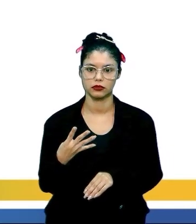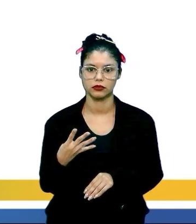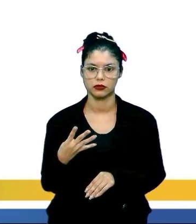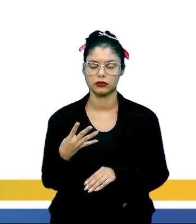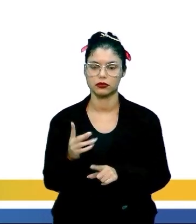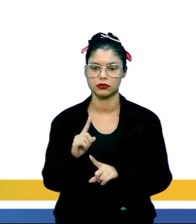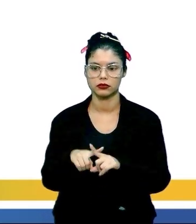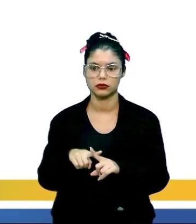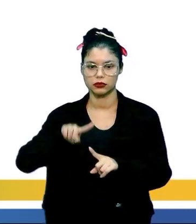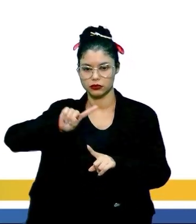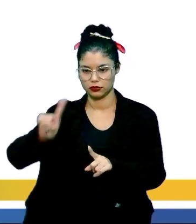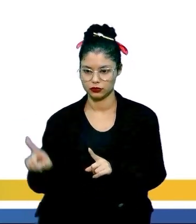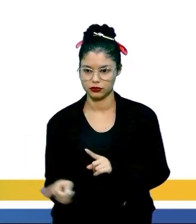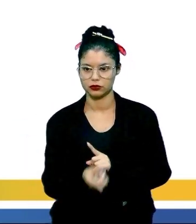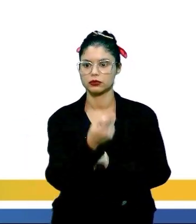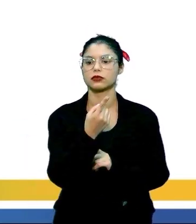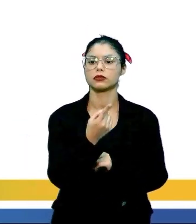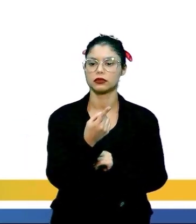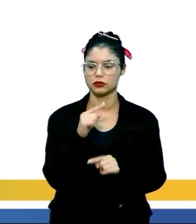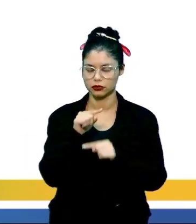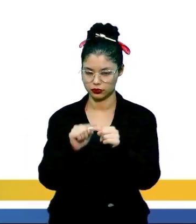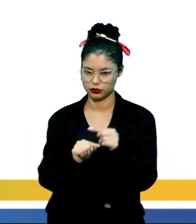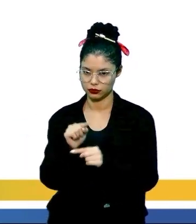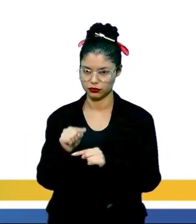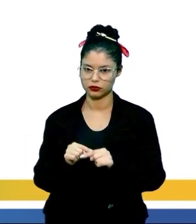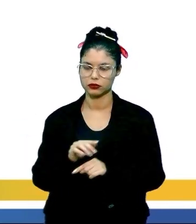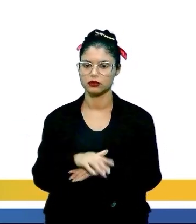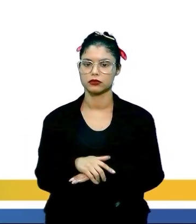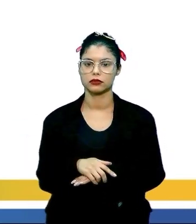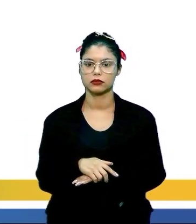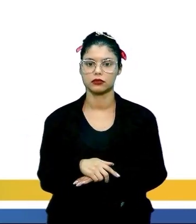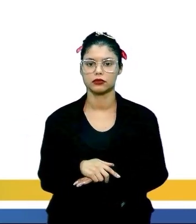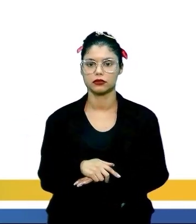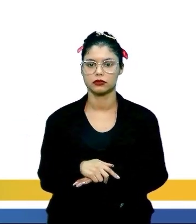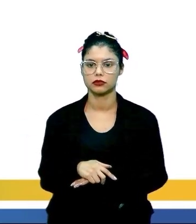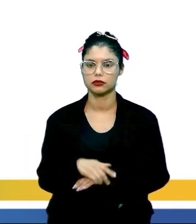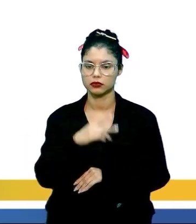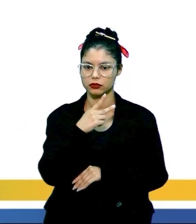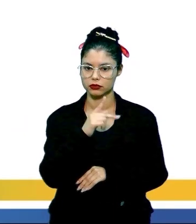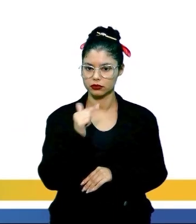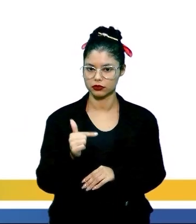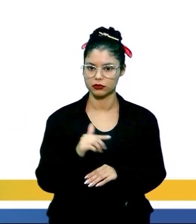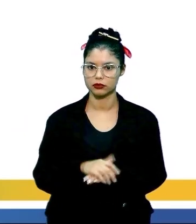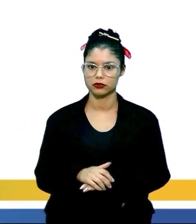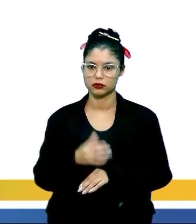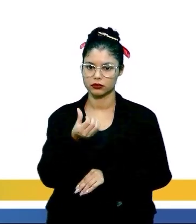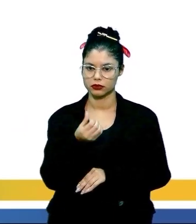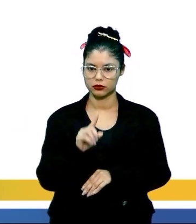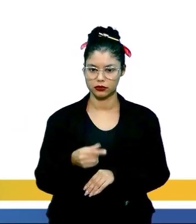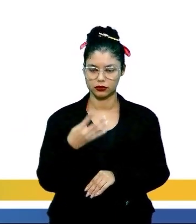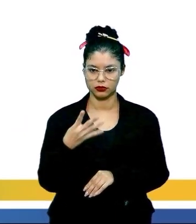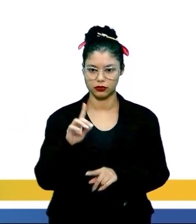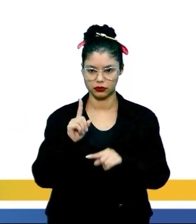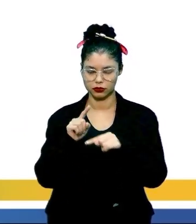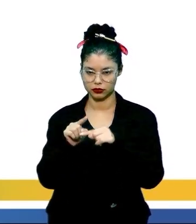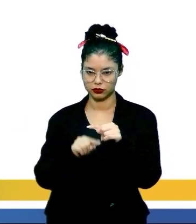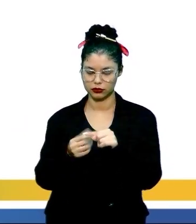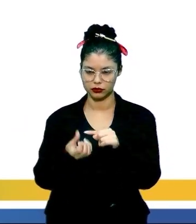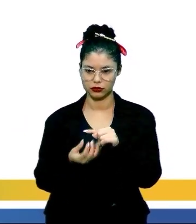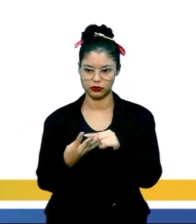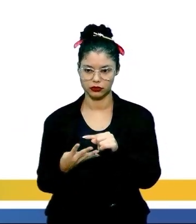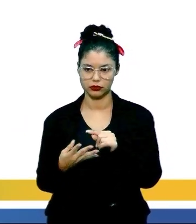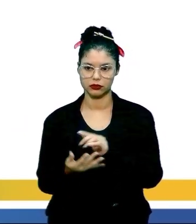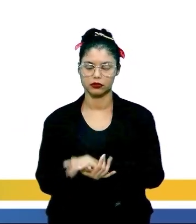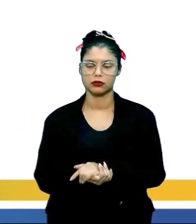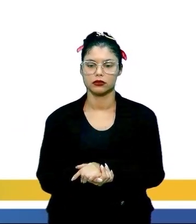está multiplicando, então ele deve passar dividindo. Então, o nosso P2 vai ficar 6,4